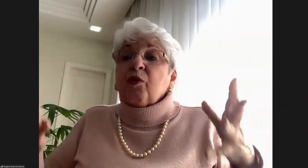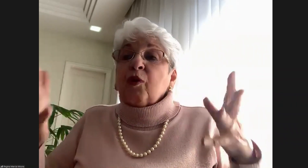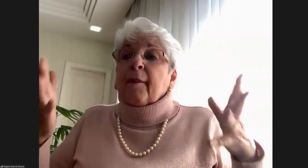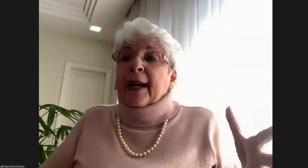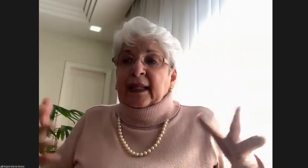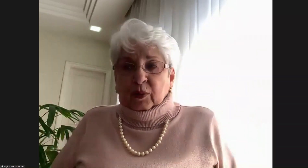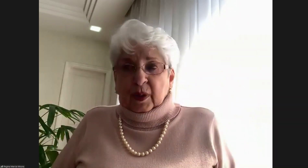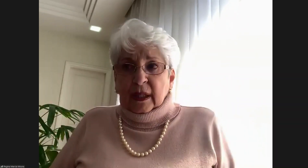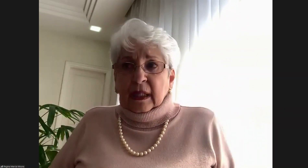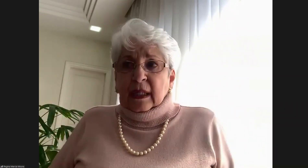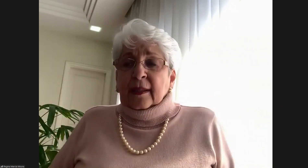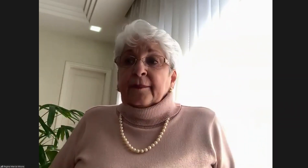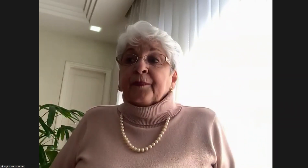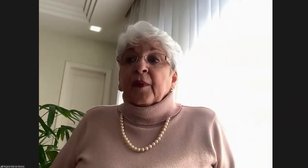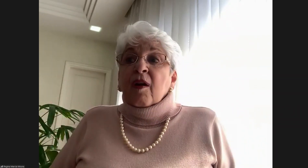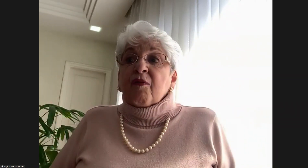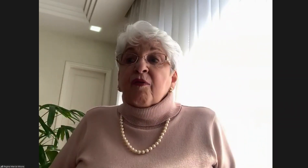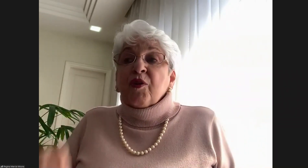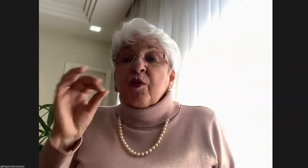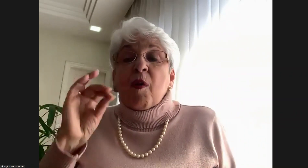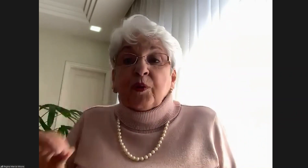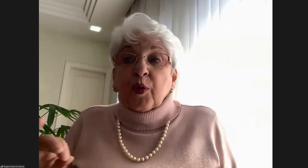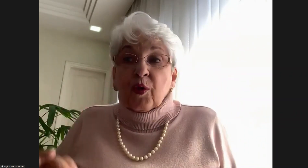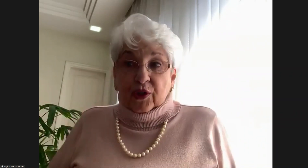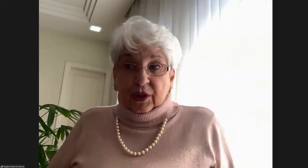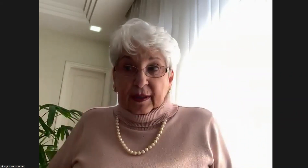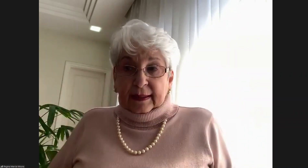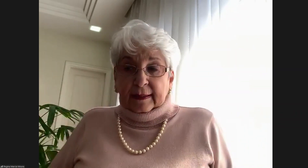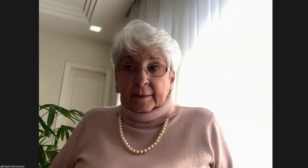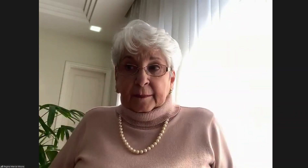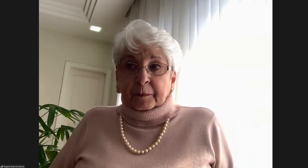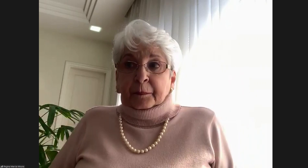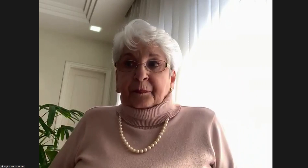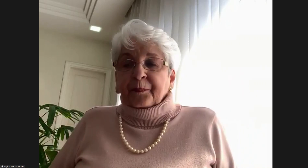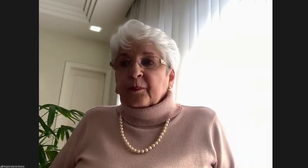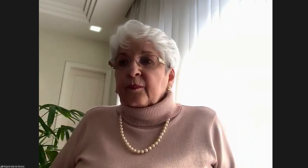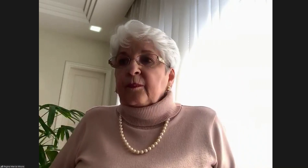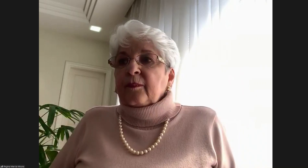Monteiro Lobato foi um autor